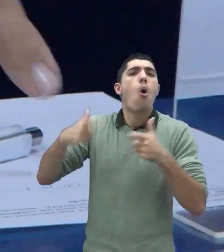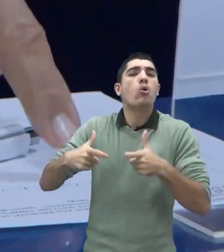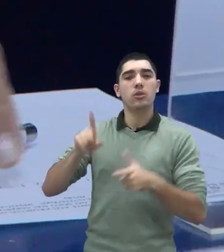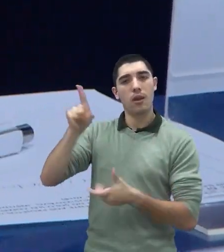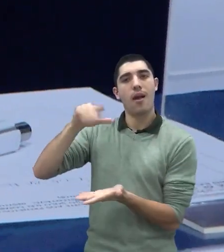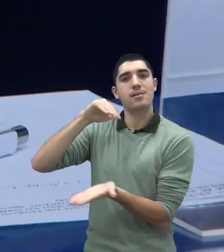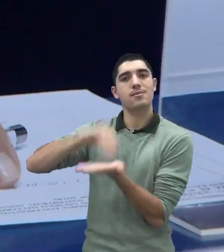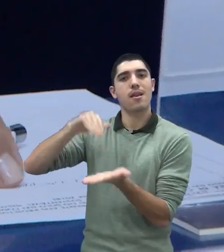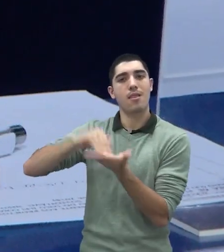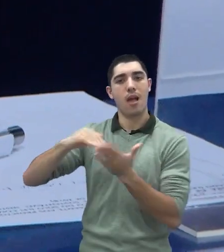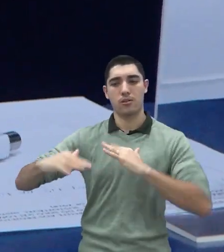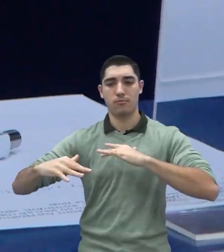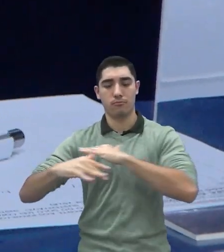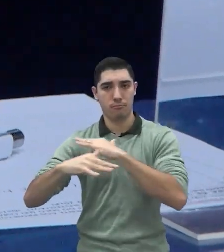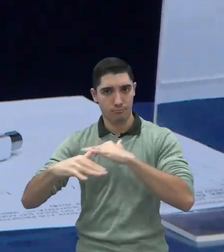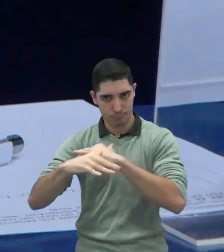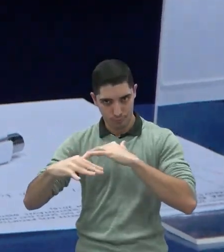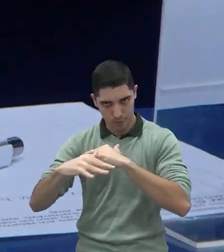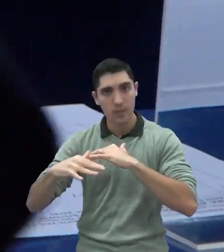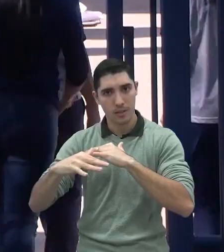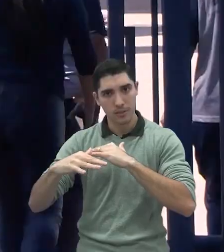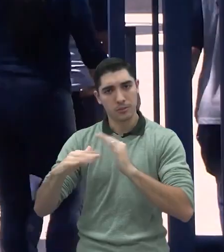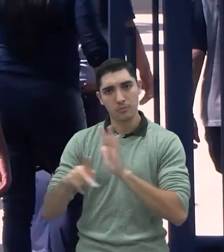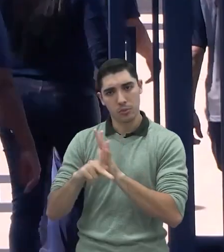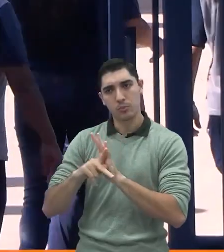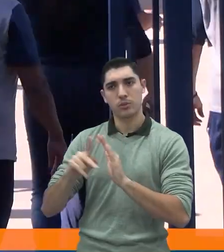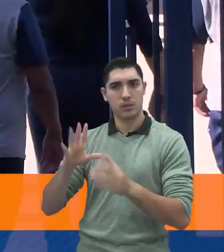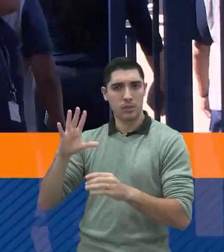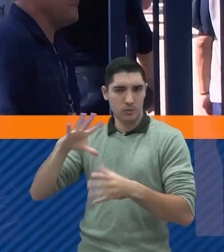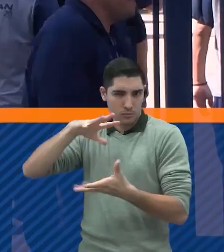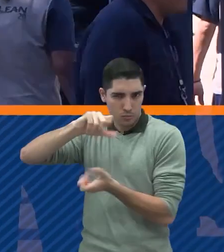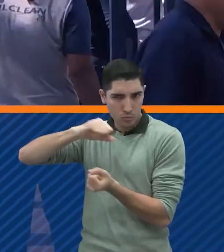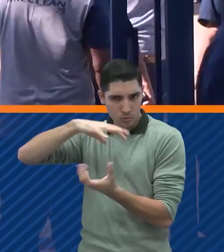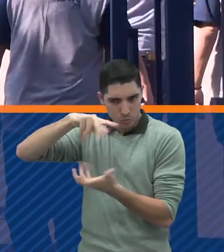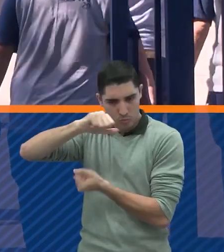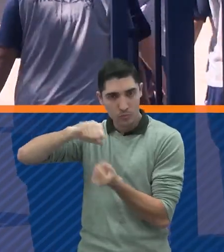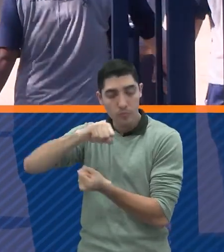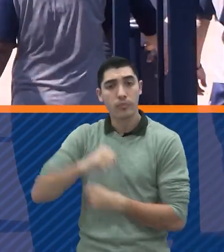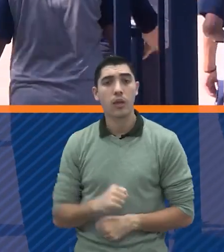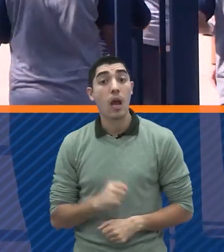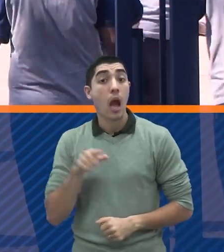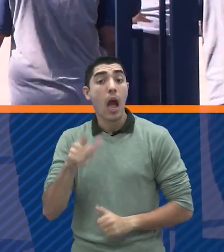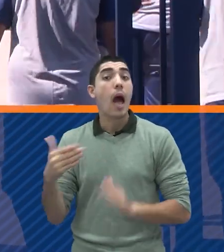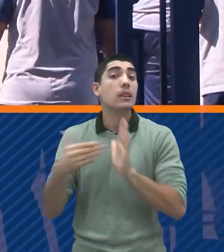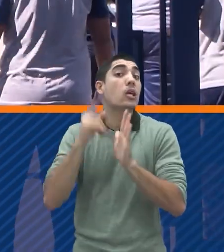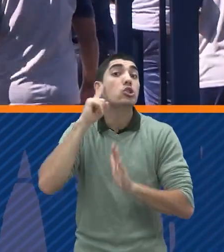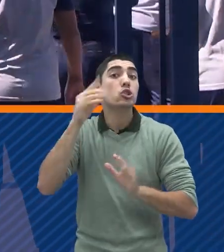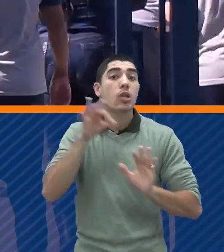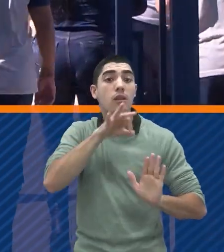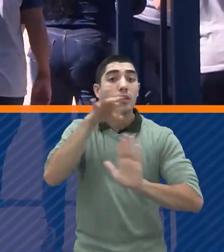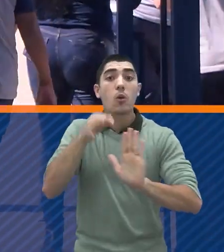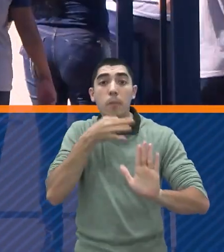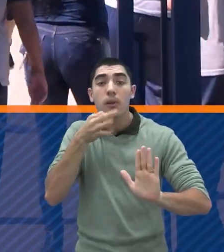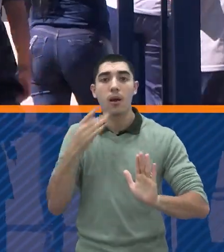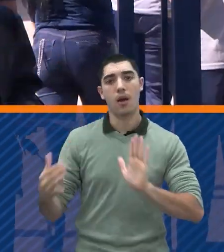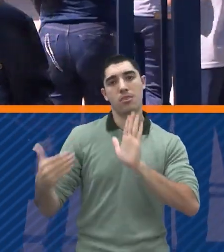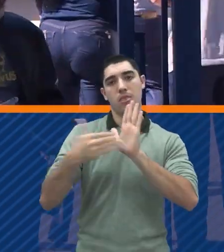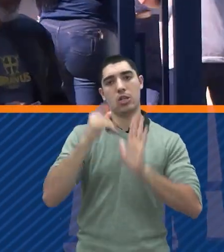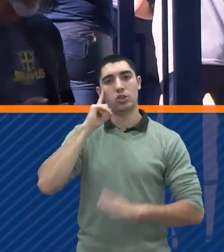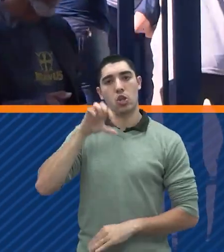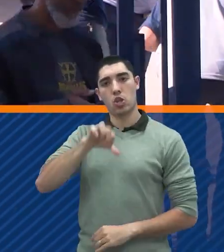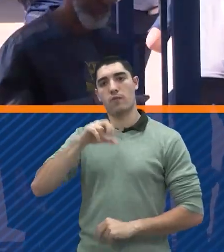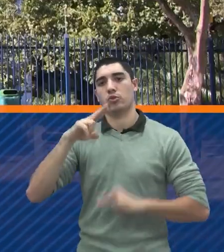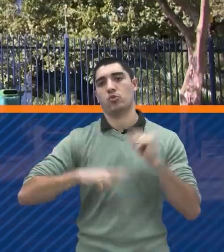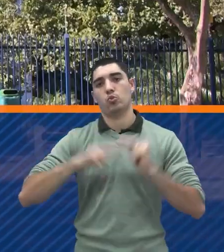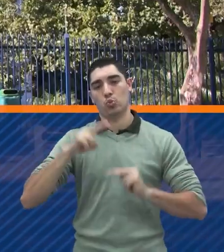à Secretaria de Urbanismo e Sustentabilidade. O prazo para o envio das sugestões nessa modalidade vai até o dia 9